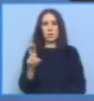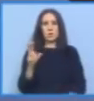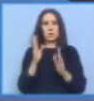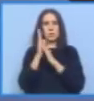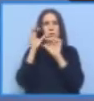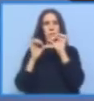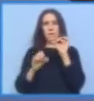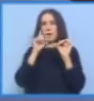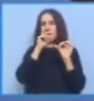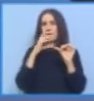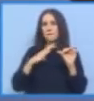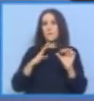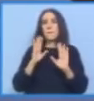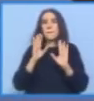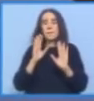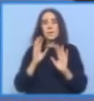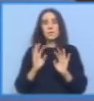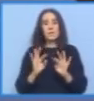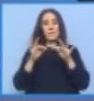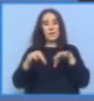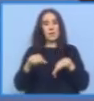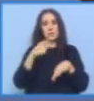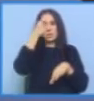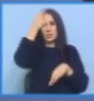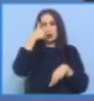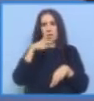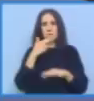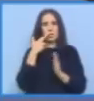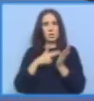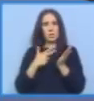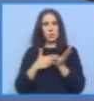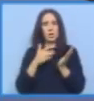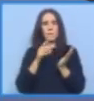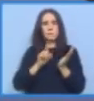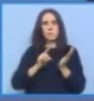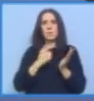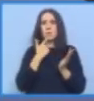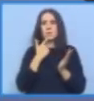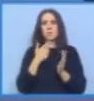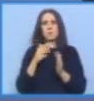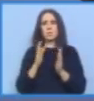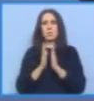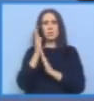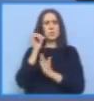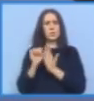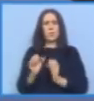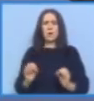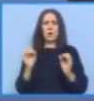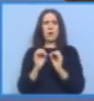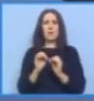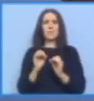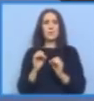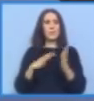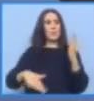de Deus aqui nos recorda. Mas o final desta história, logo na primeira leitura, é de que Deus não desiste e, portanto, Ciro liberta